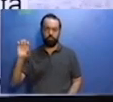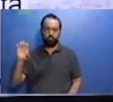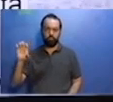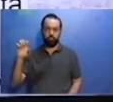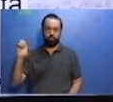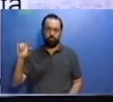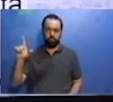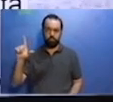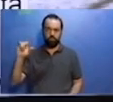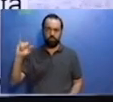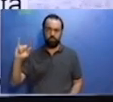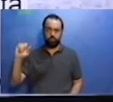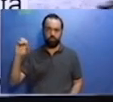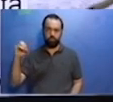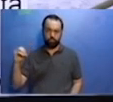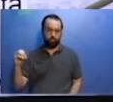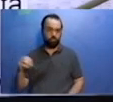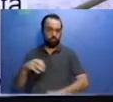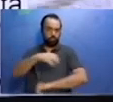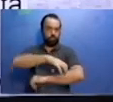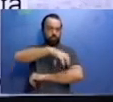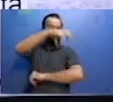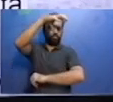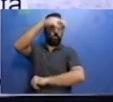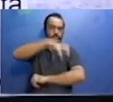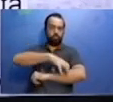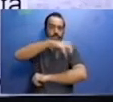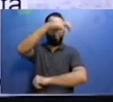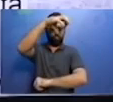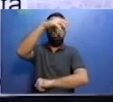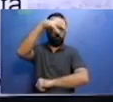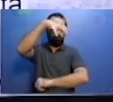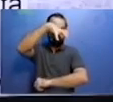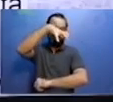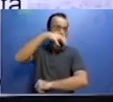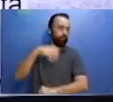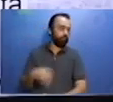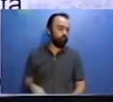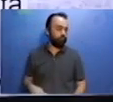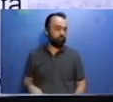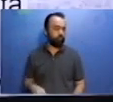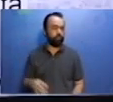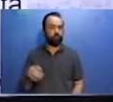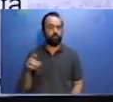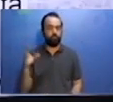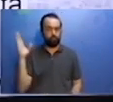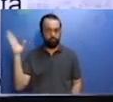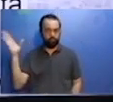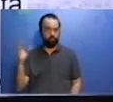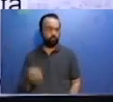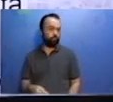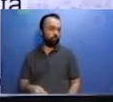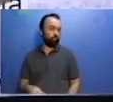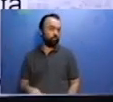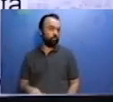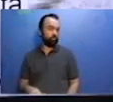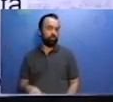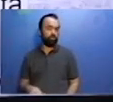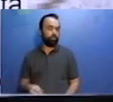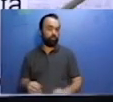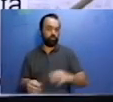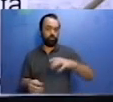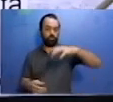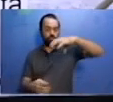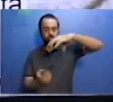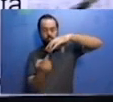chamado de corpo frutífero ou corpo de frutificação. Aqui embaixo, como eu já mostrei no slide anterior, tem alguns esporos que podem